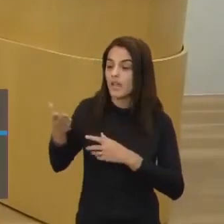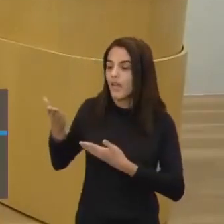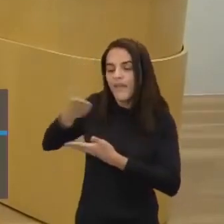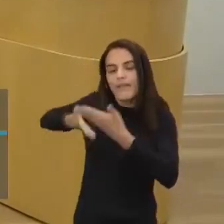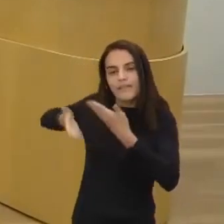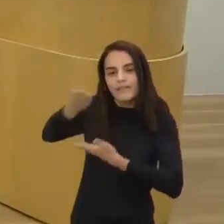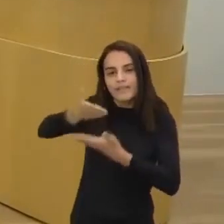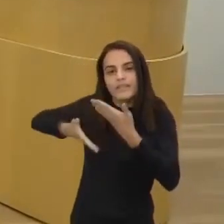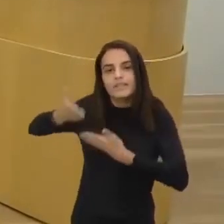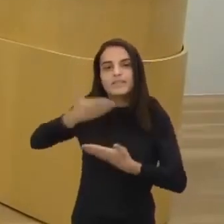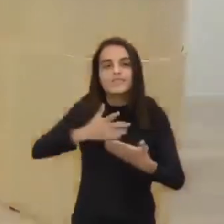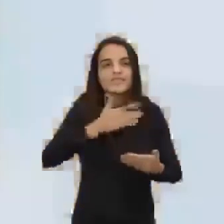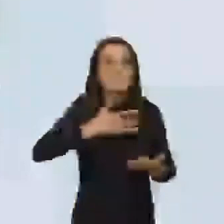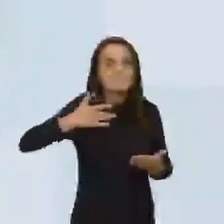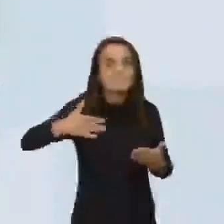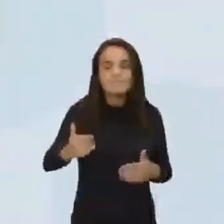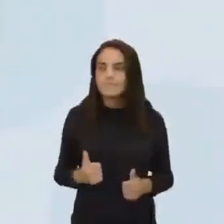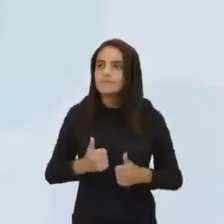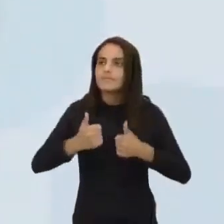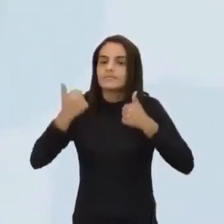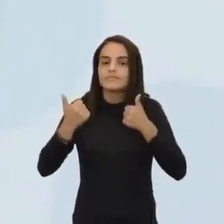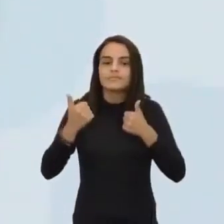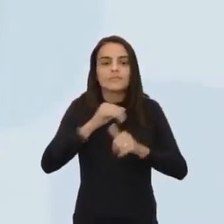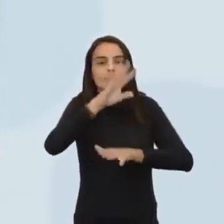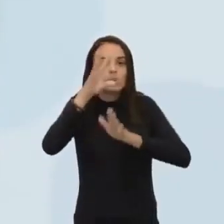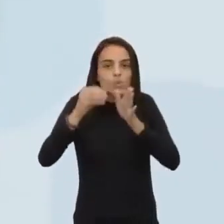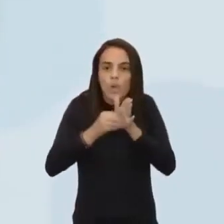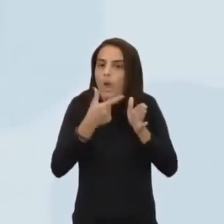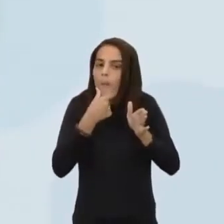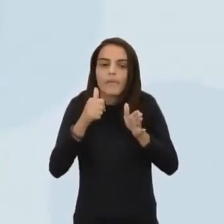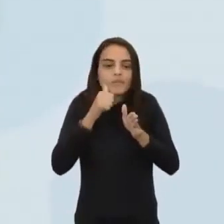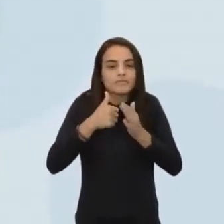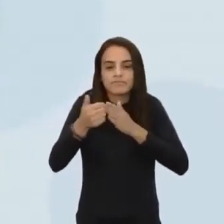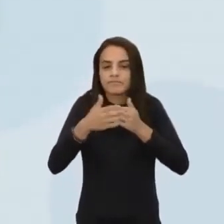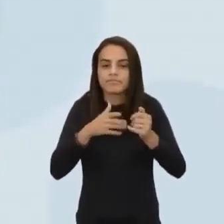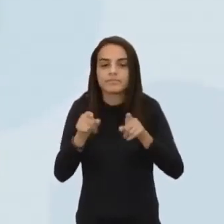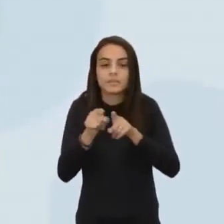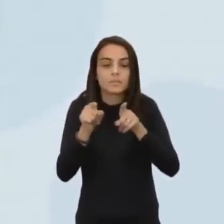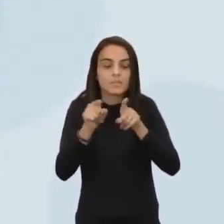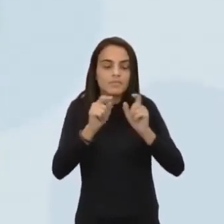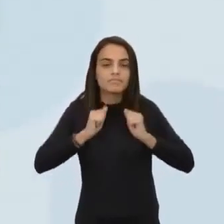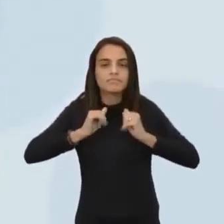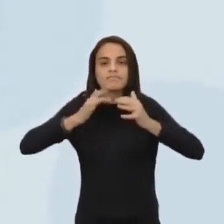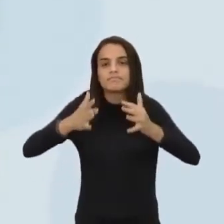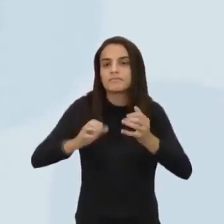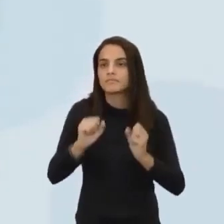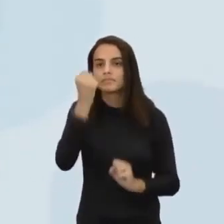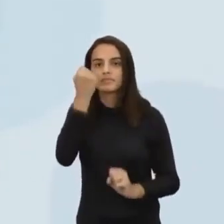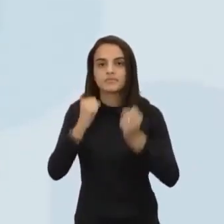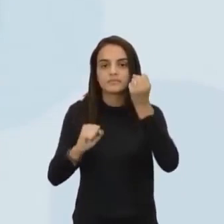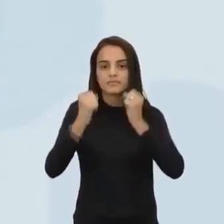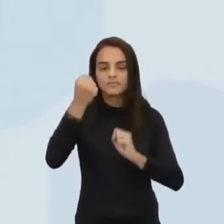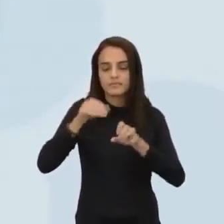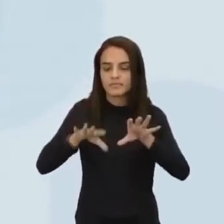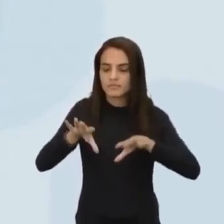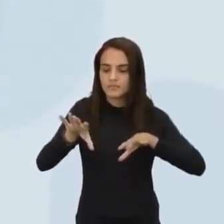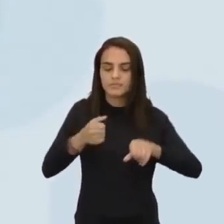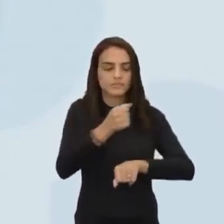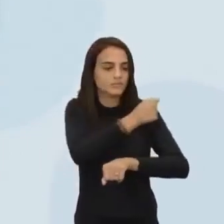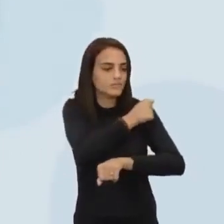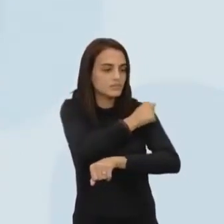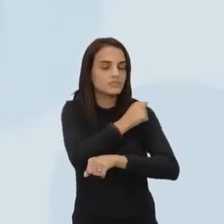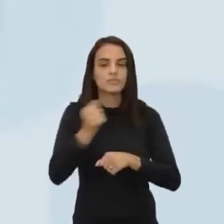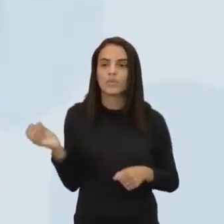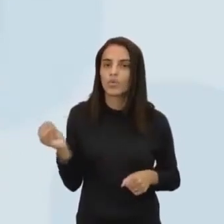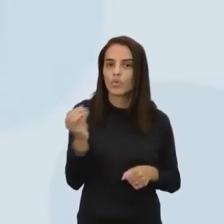saudável e produtiva entre todas e todos. Além da prática, a atividade movimenta os estudantes na adoção de um novo modelo